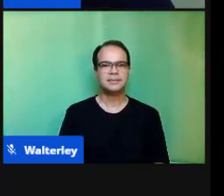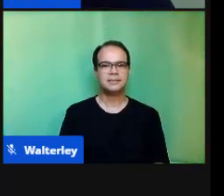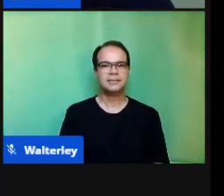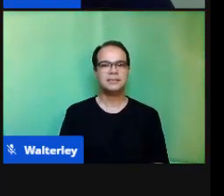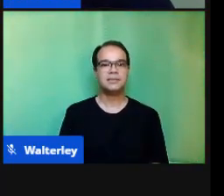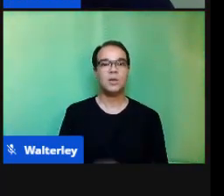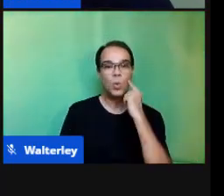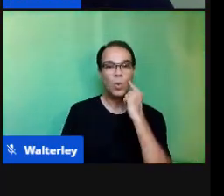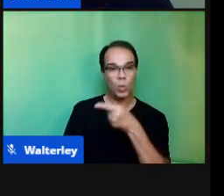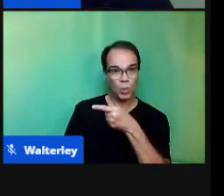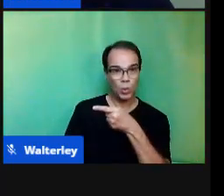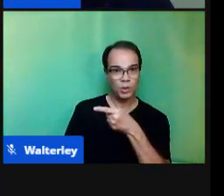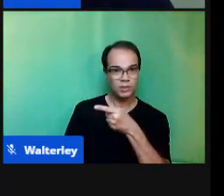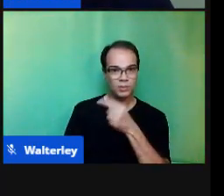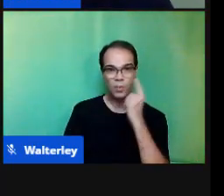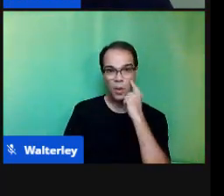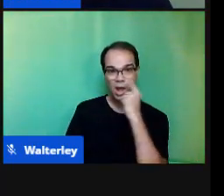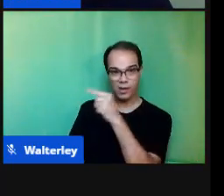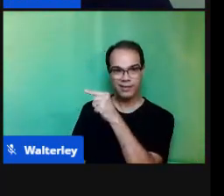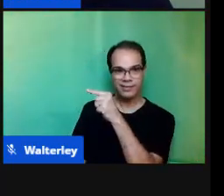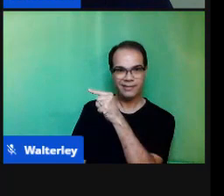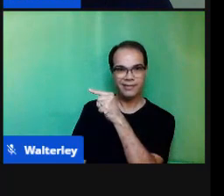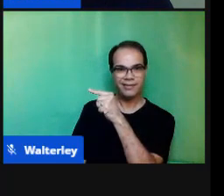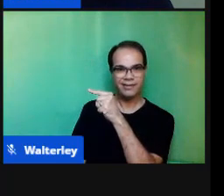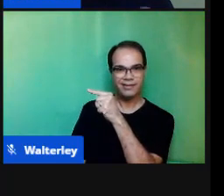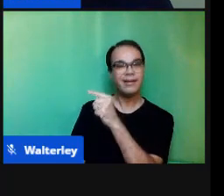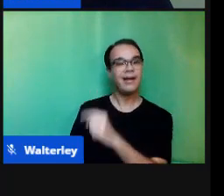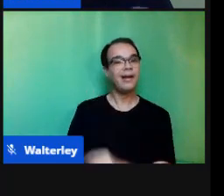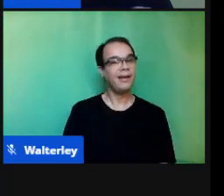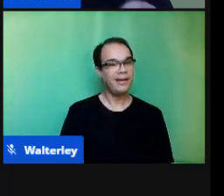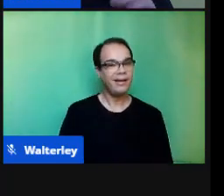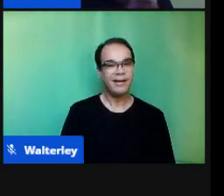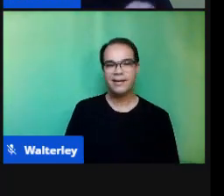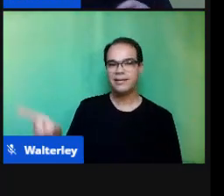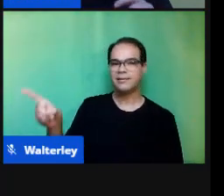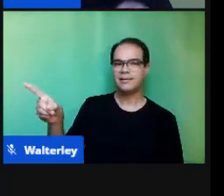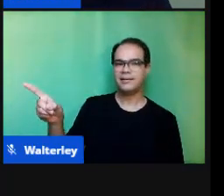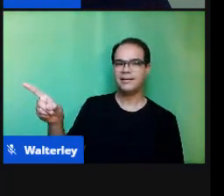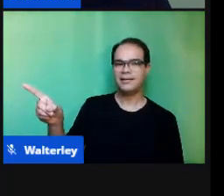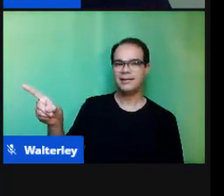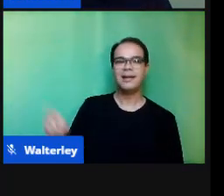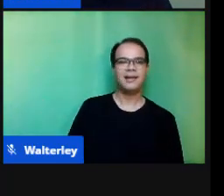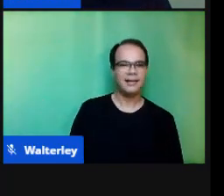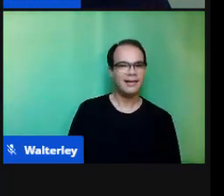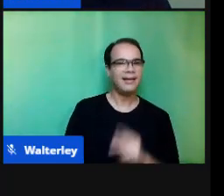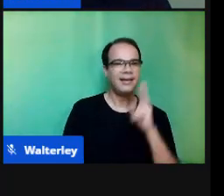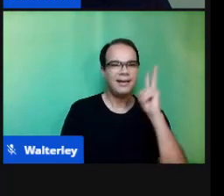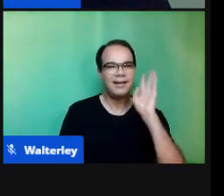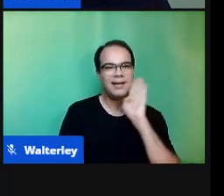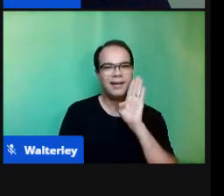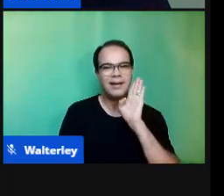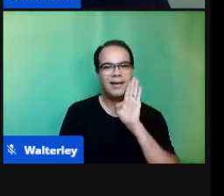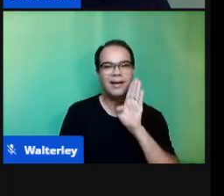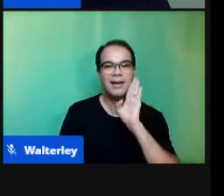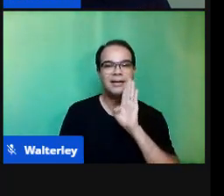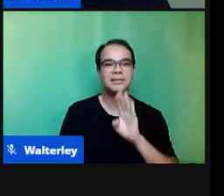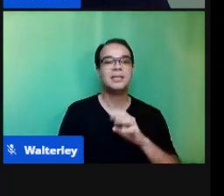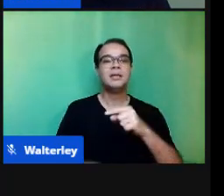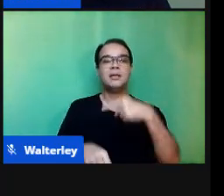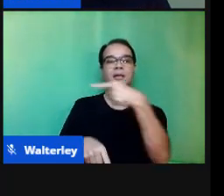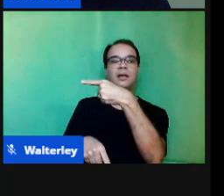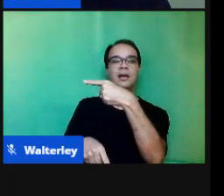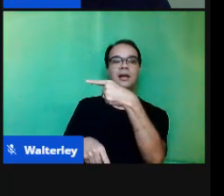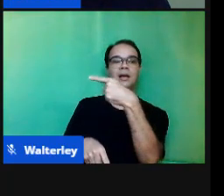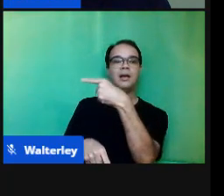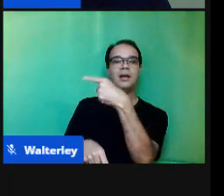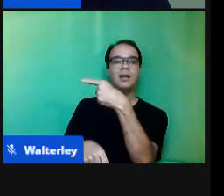Aqui eu vou exibir um trecho de um filme que ele é um marco aqui na cinematografia brasileira, que foi gravado em